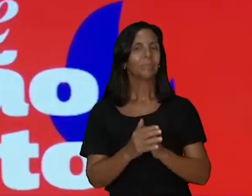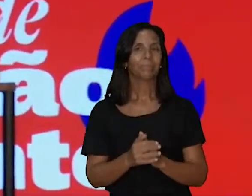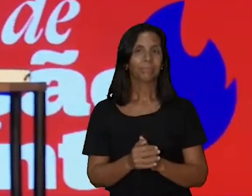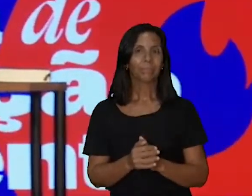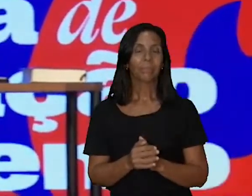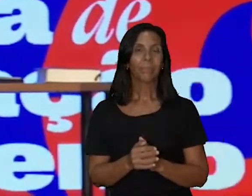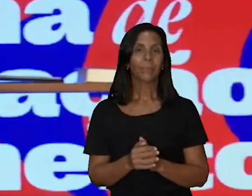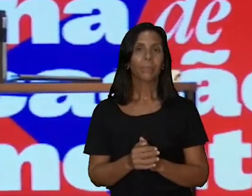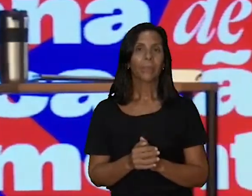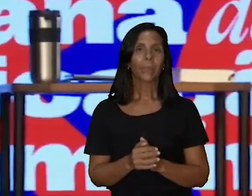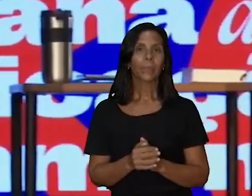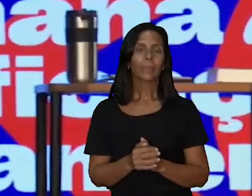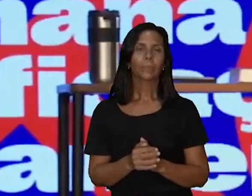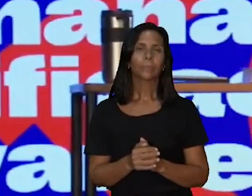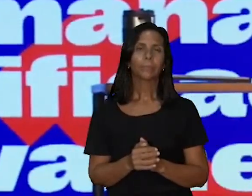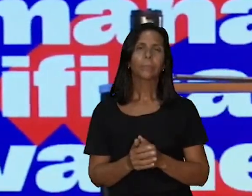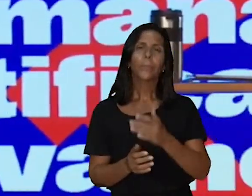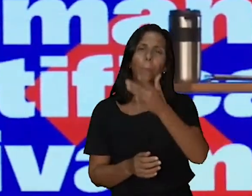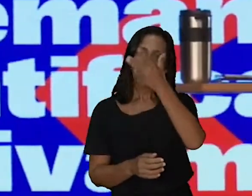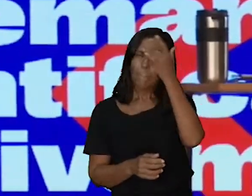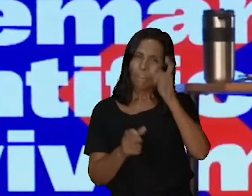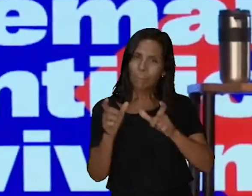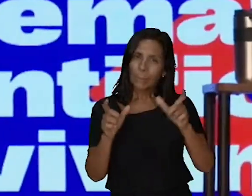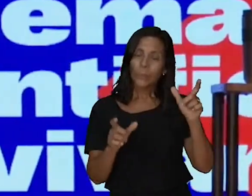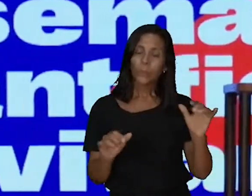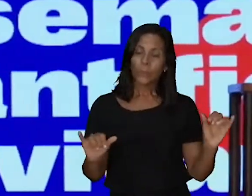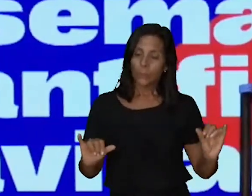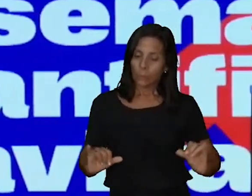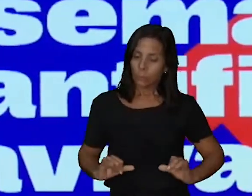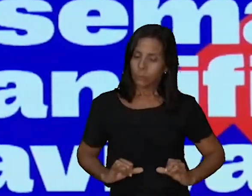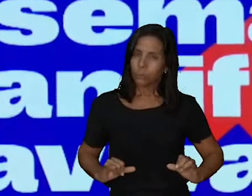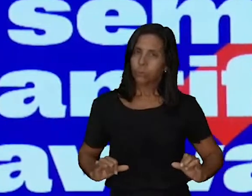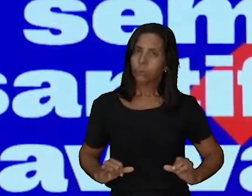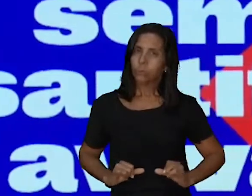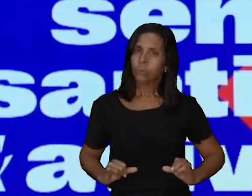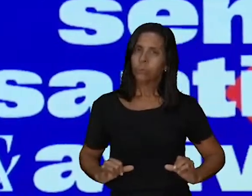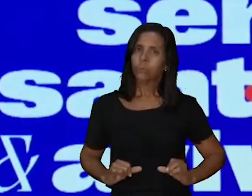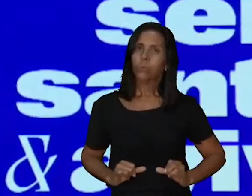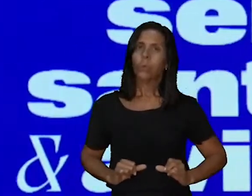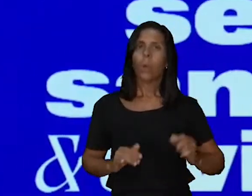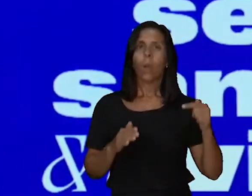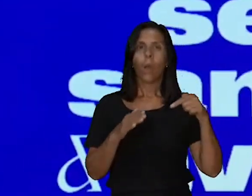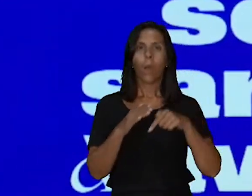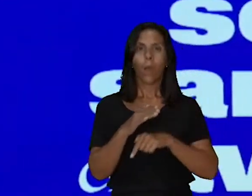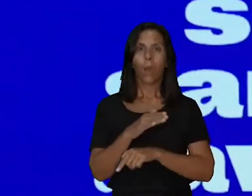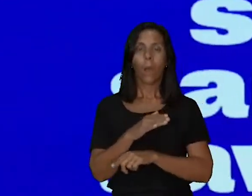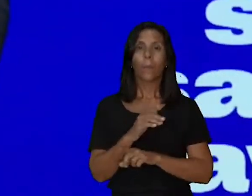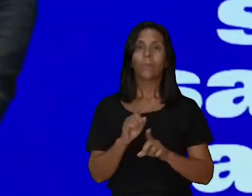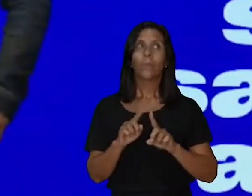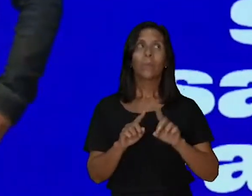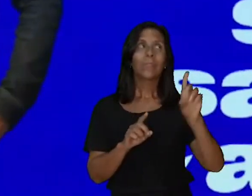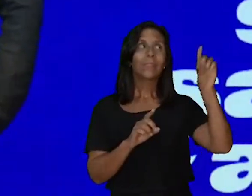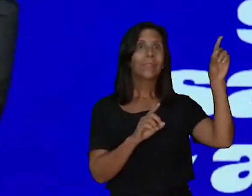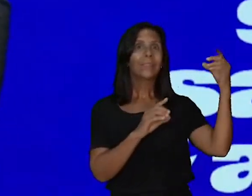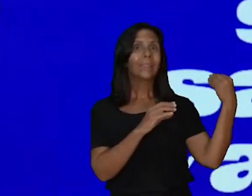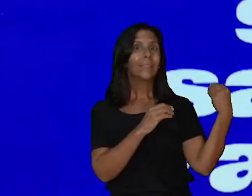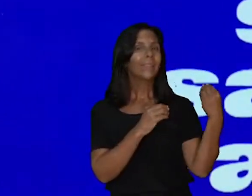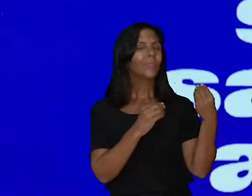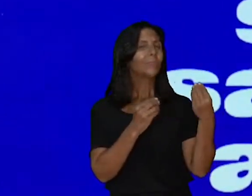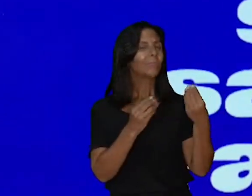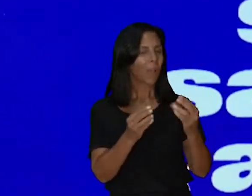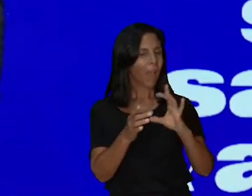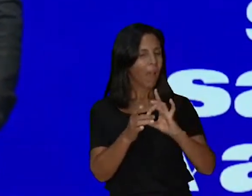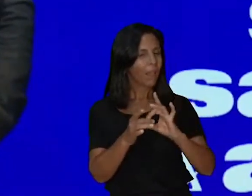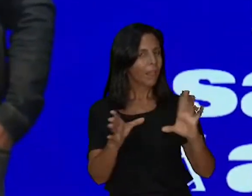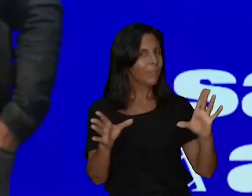períodos de muito sofrimento. E quando esse sofrimento vem de Deus, é porque Deus quer acelerar